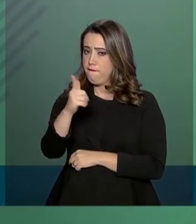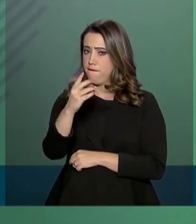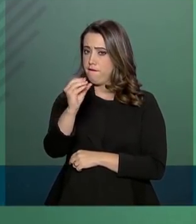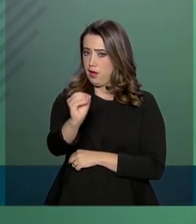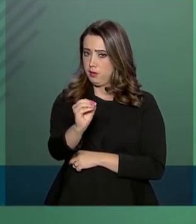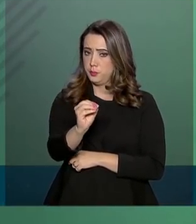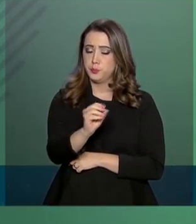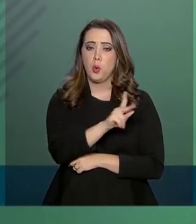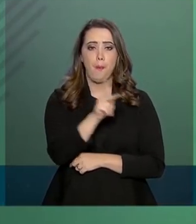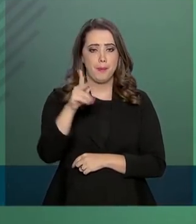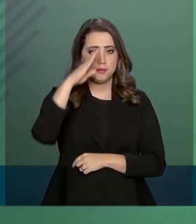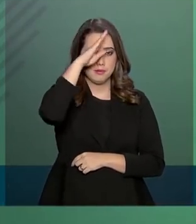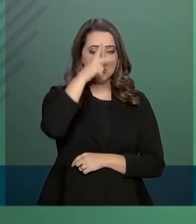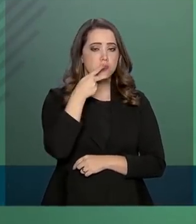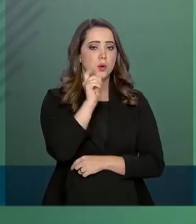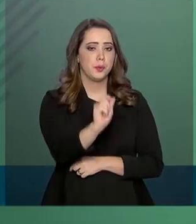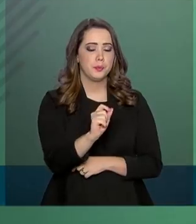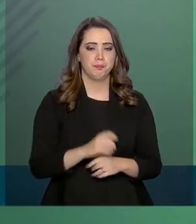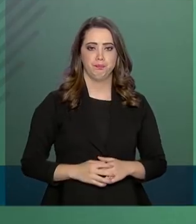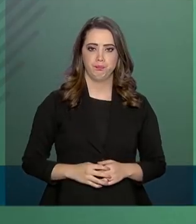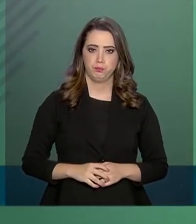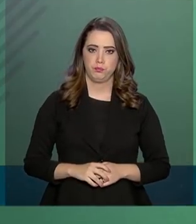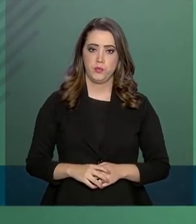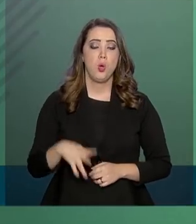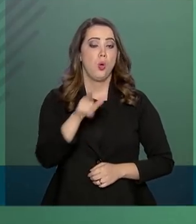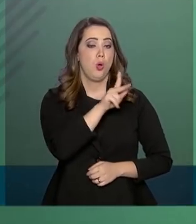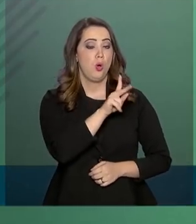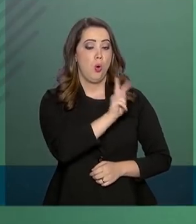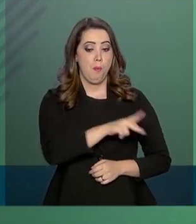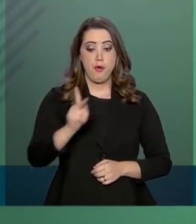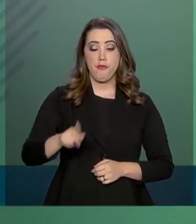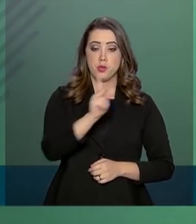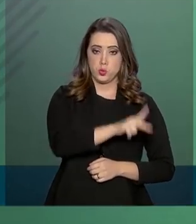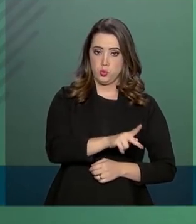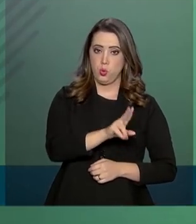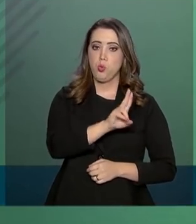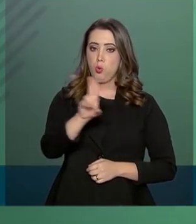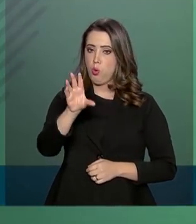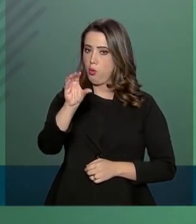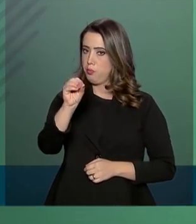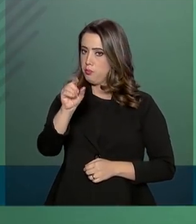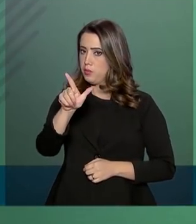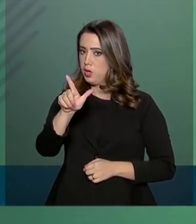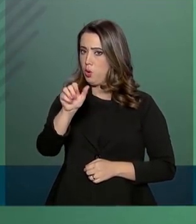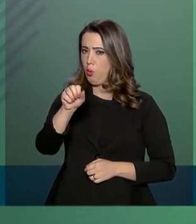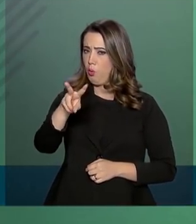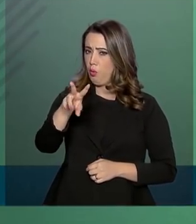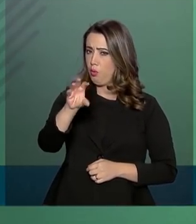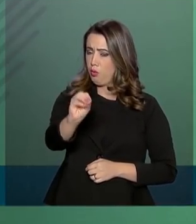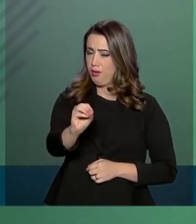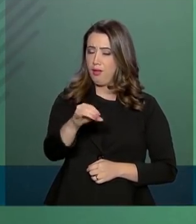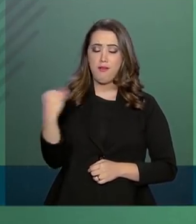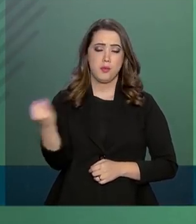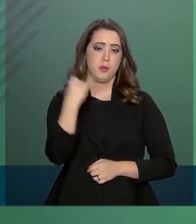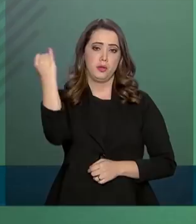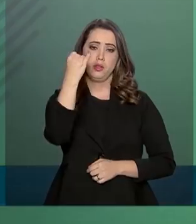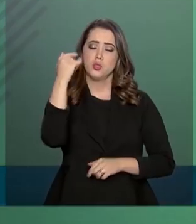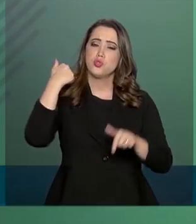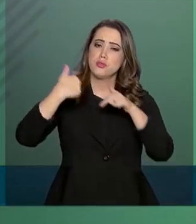olavo de carvalho teve um papel considerável na exposição das idéias